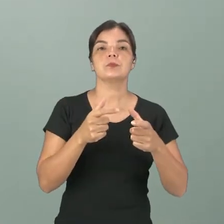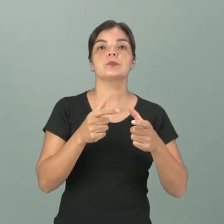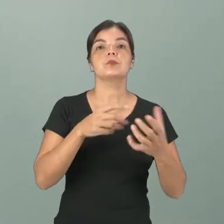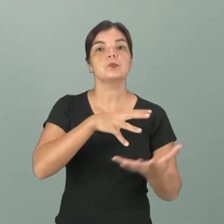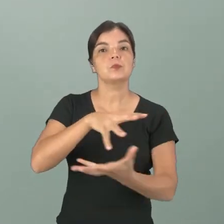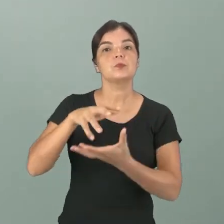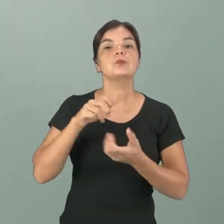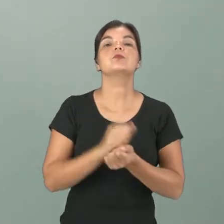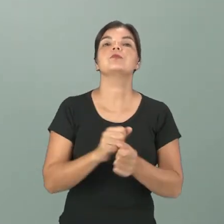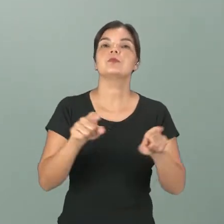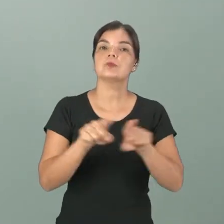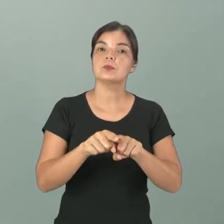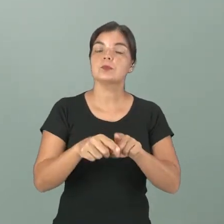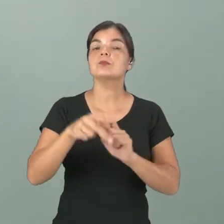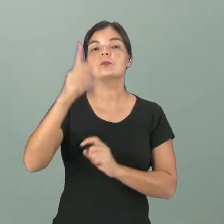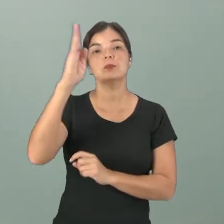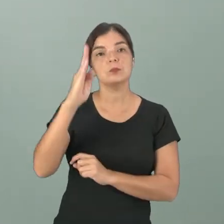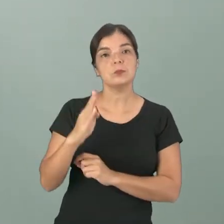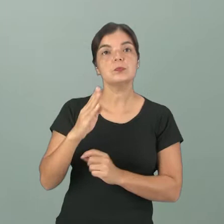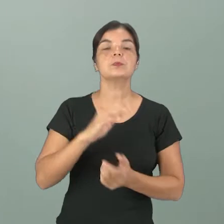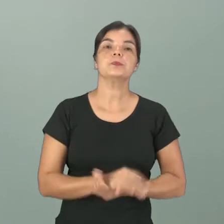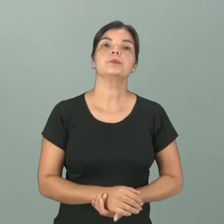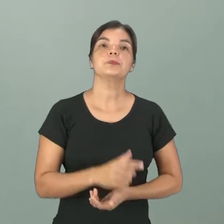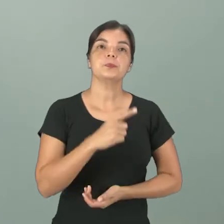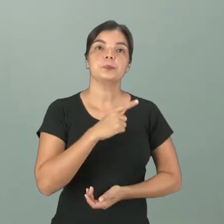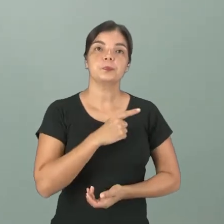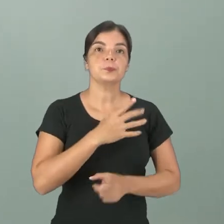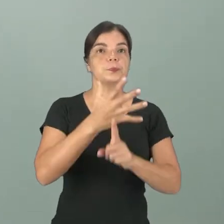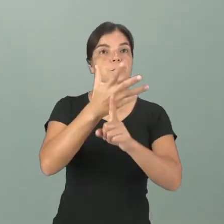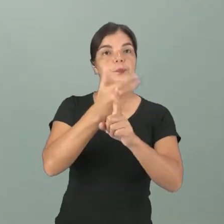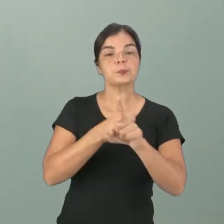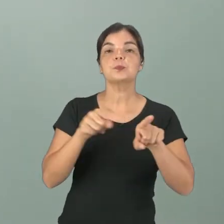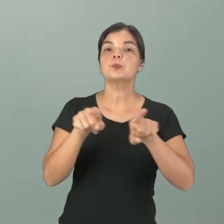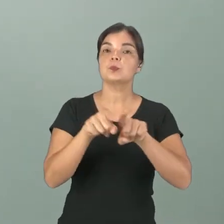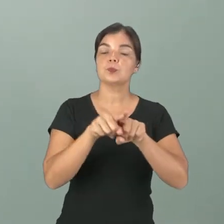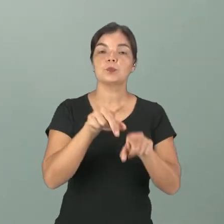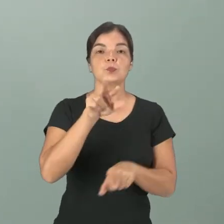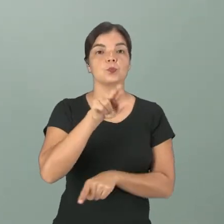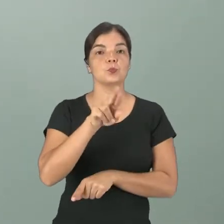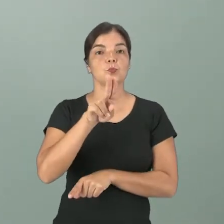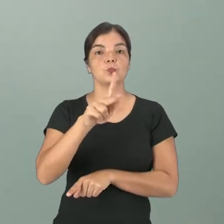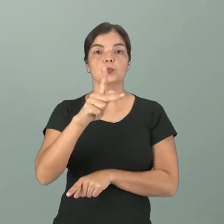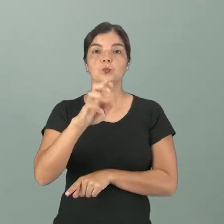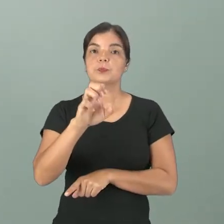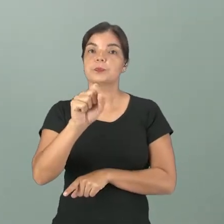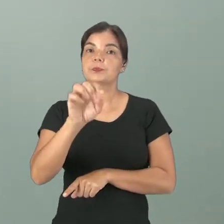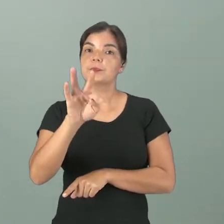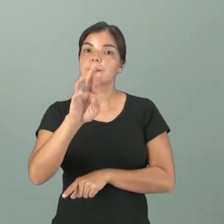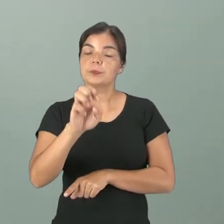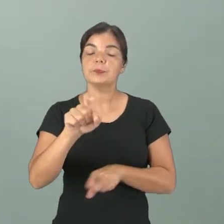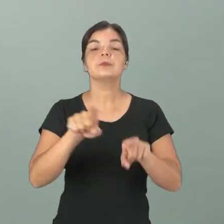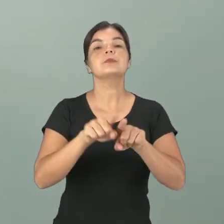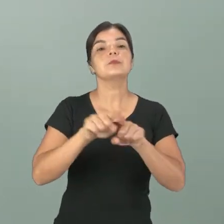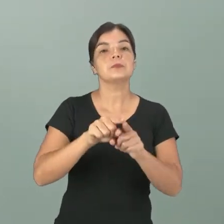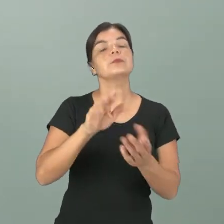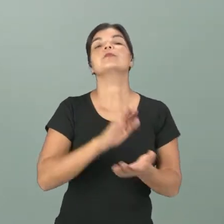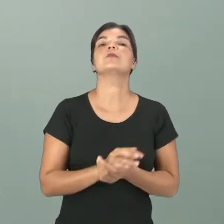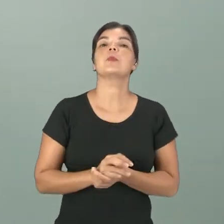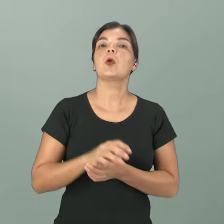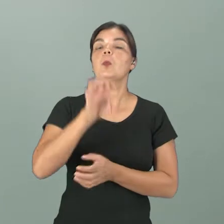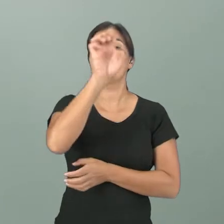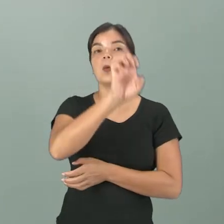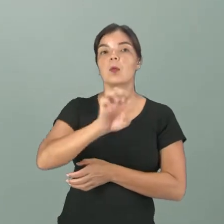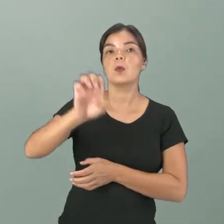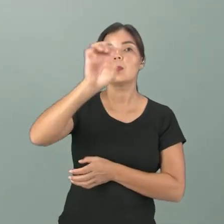planeta, inclusive aqui no Brasil. Nós temos a arte rupestre, pela Europa, pela Ásia, pela